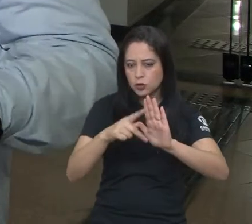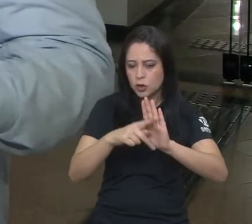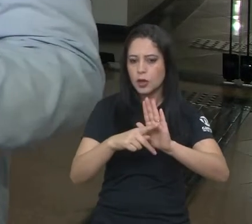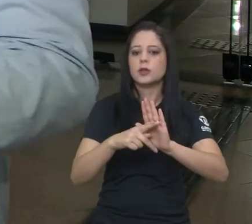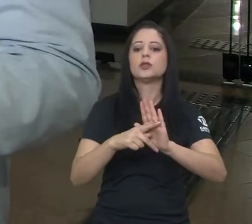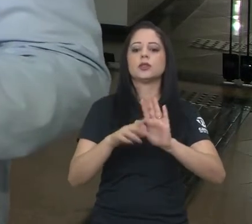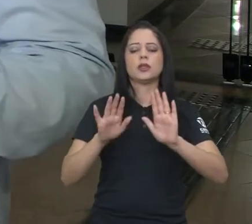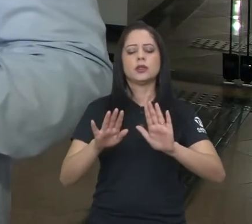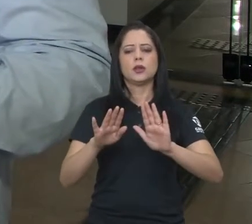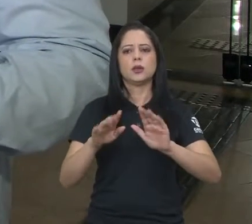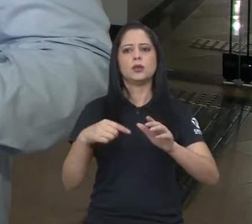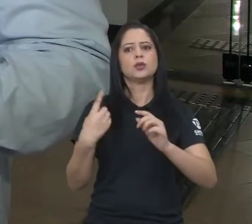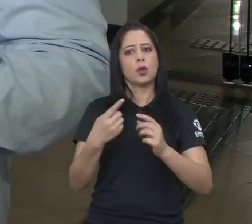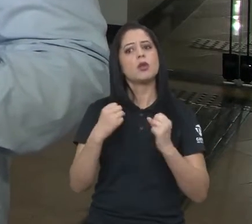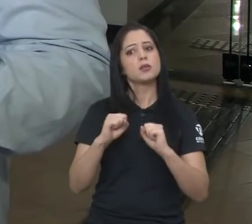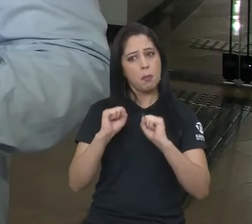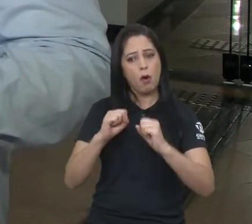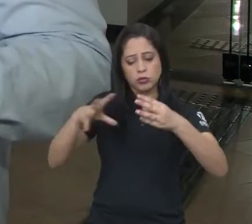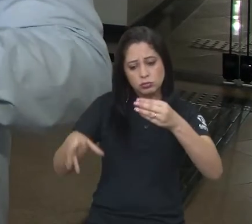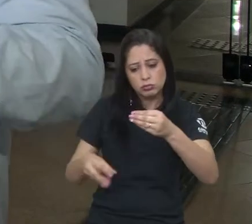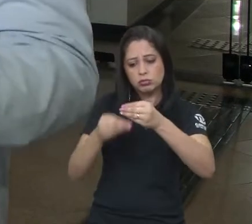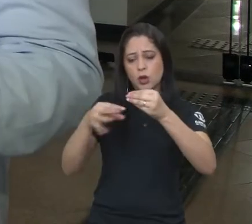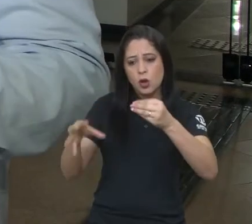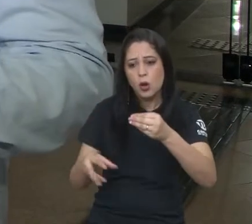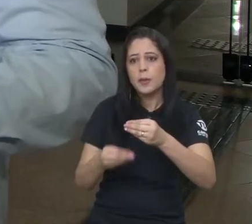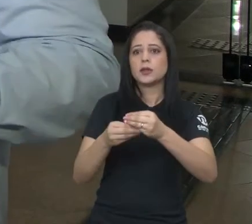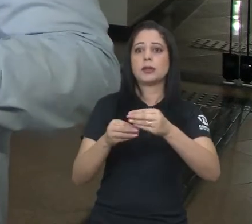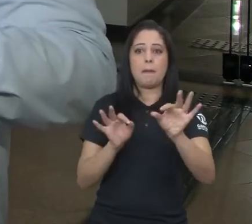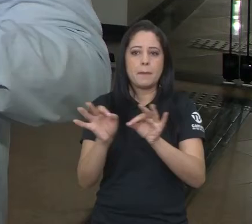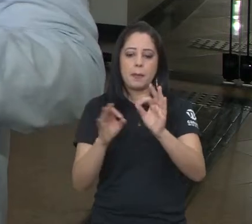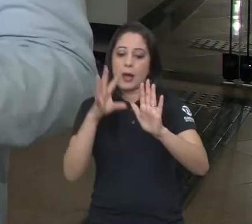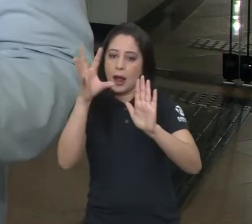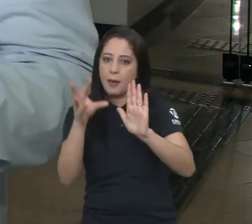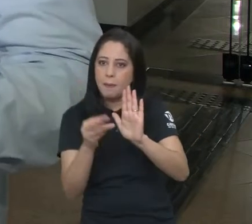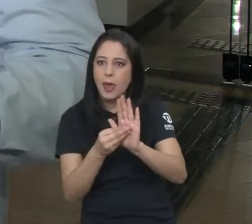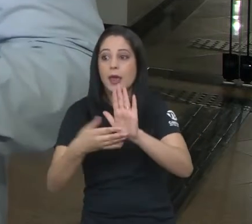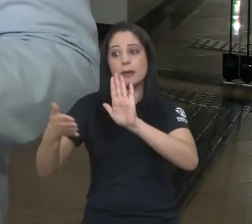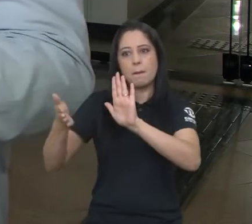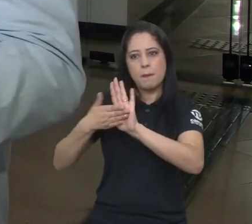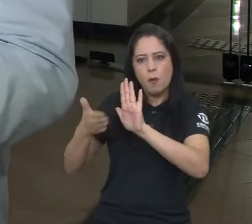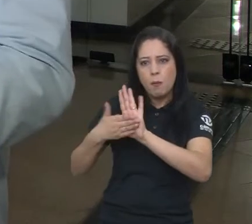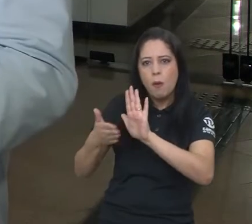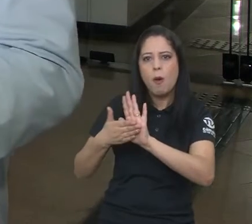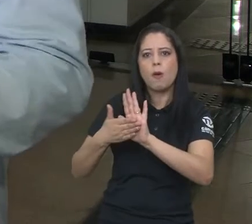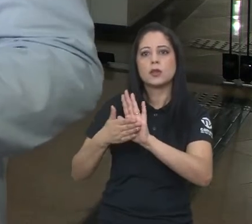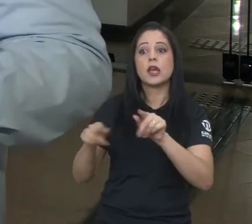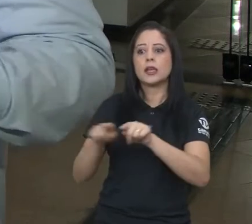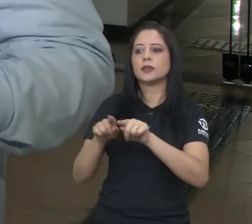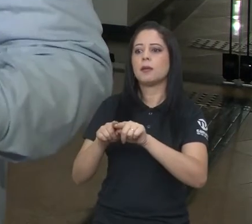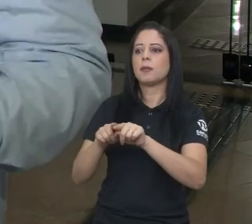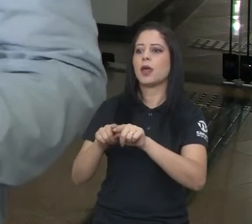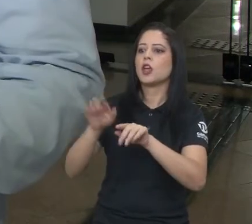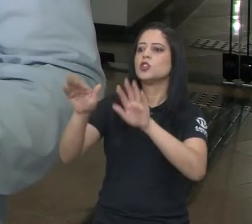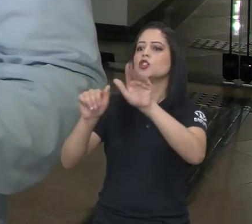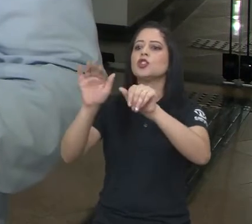temas que abordam essa área, nós podemos contribuir, colocando emendas, trazendo novas propostas, abrindo debate, inclusive, com a